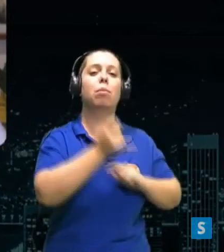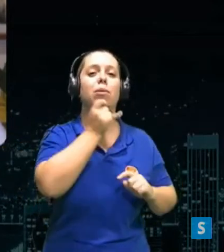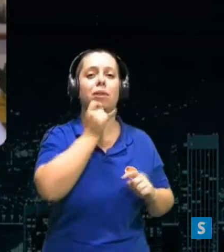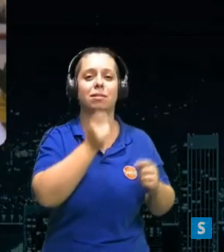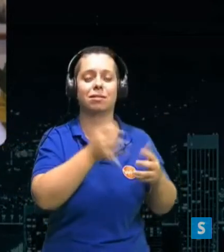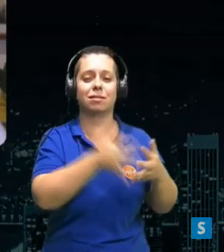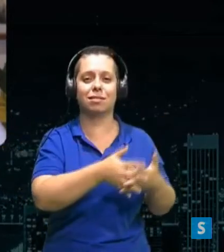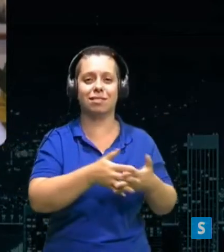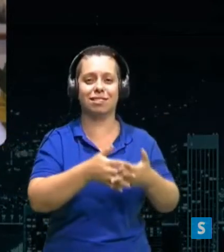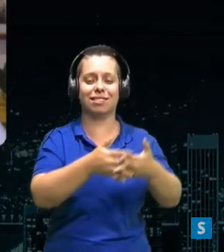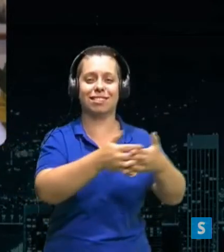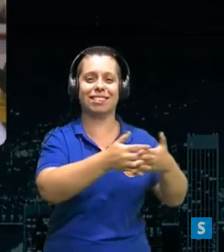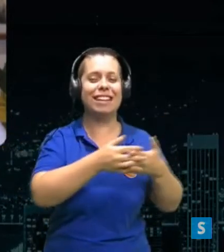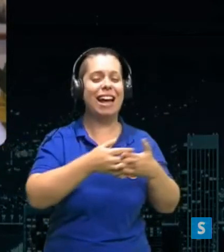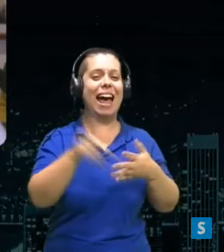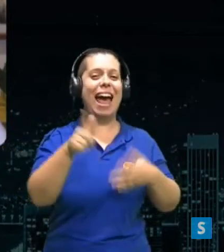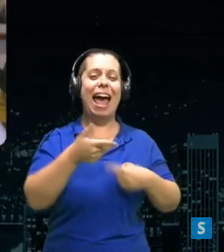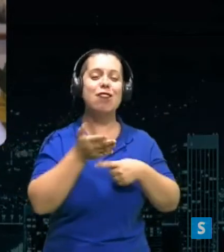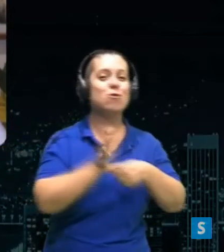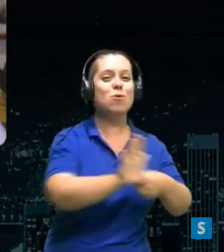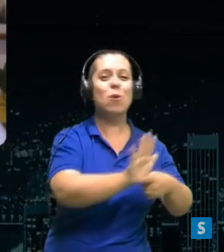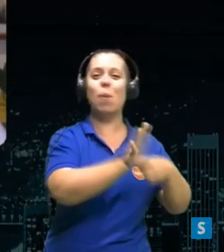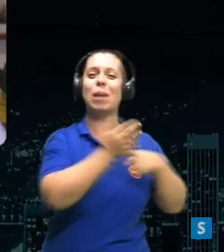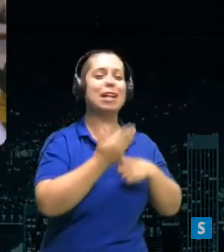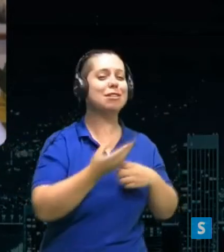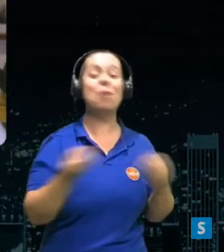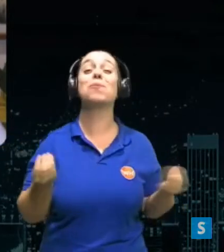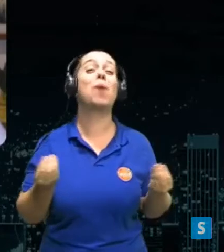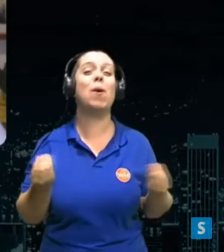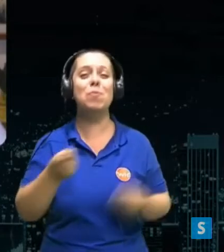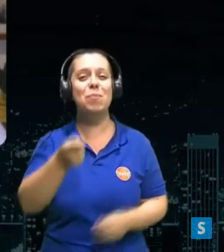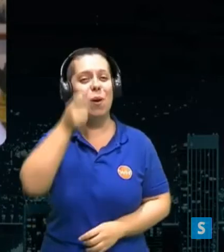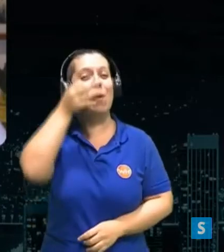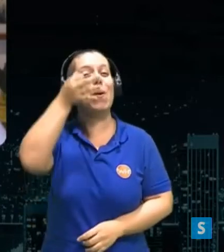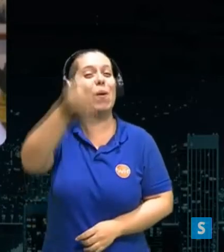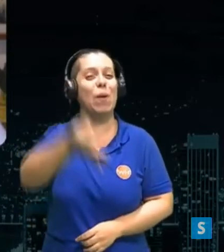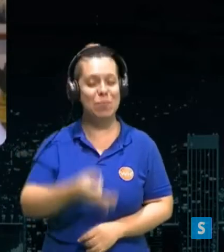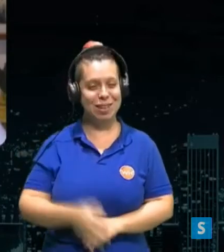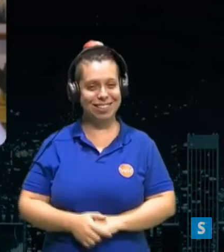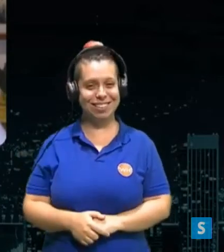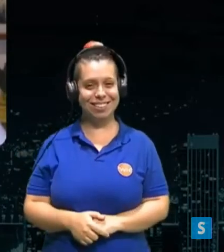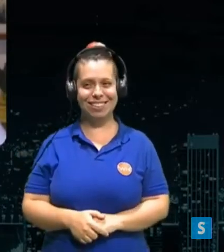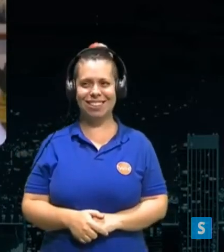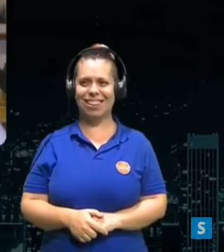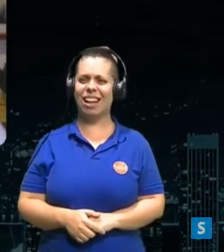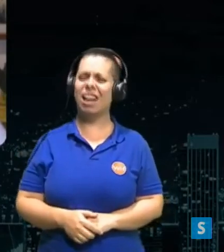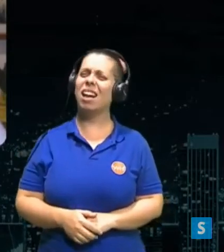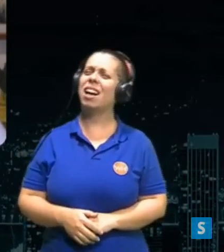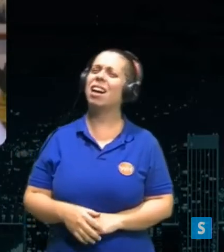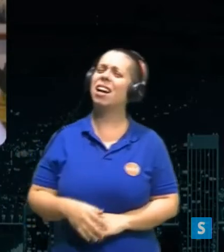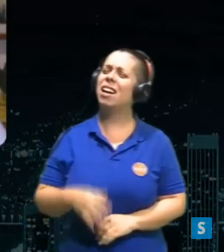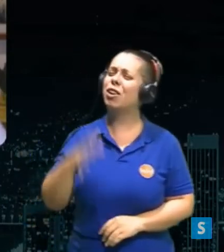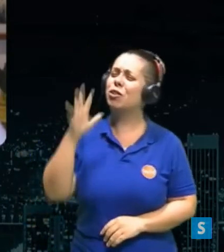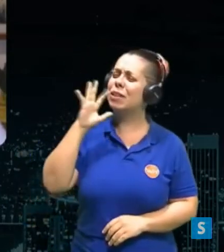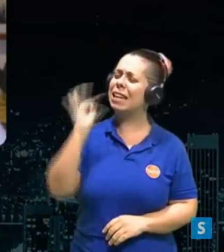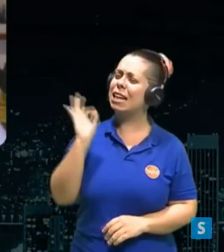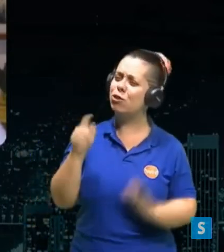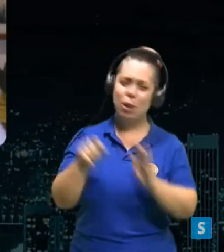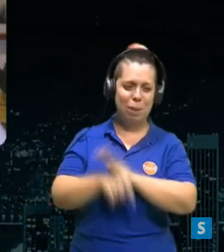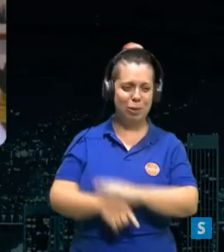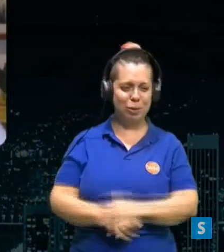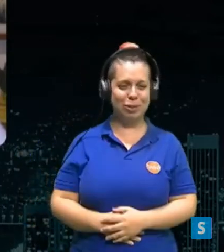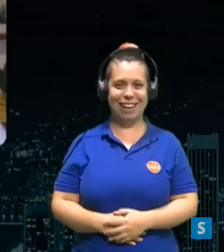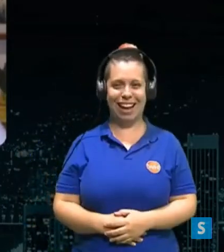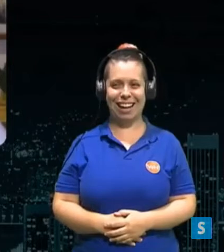de cooperação talvez como é que vocês vêm isso Eu não entendi a pergunta toda e de vendas